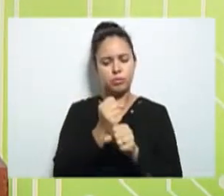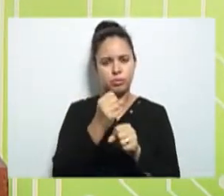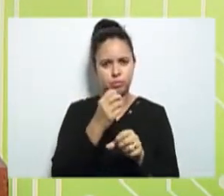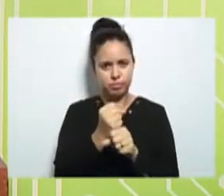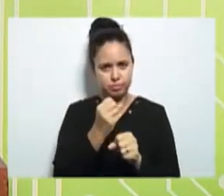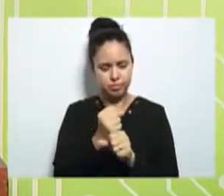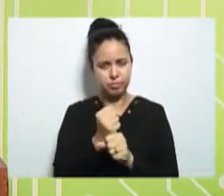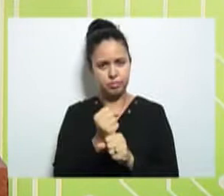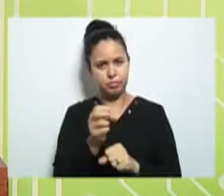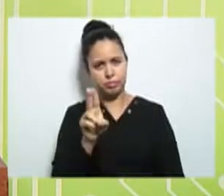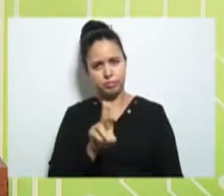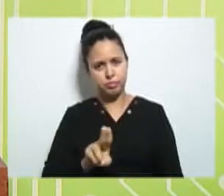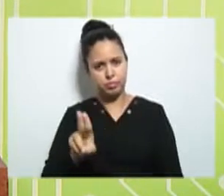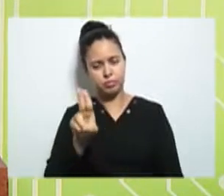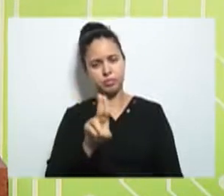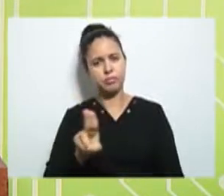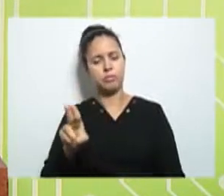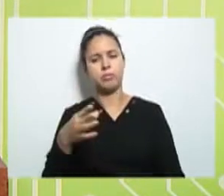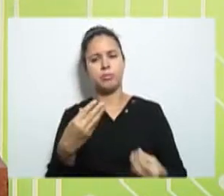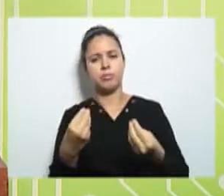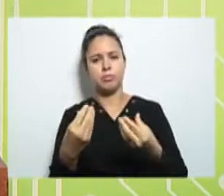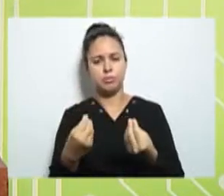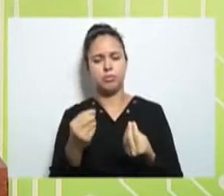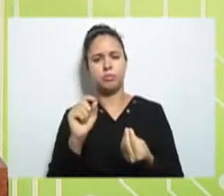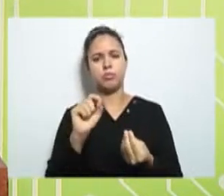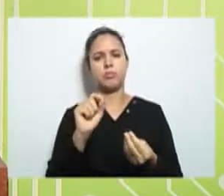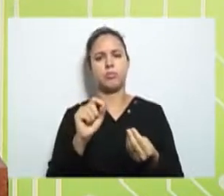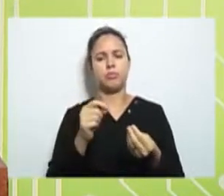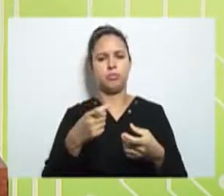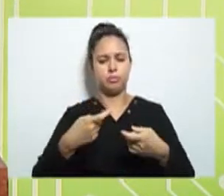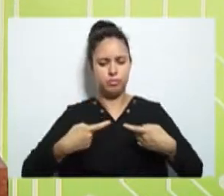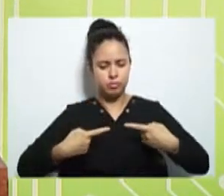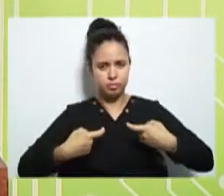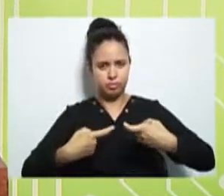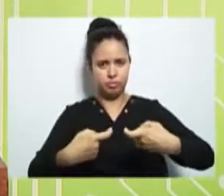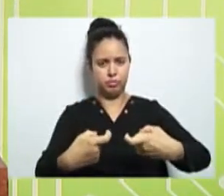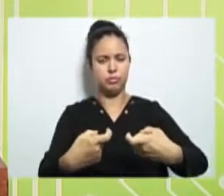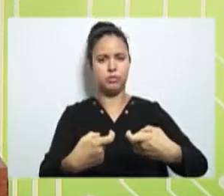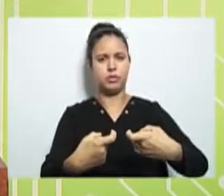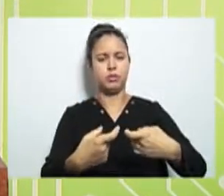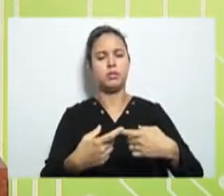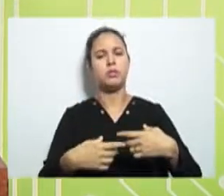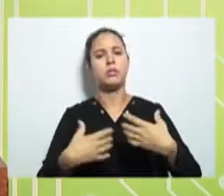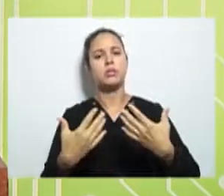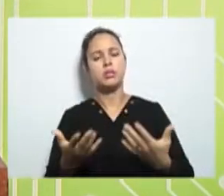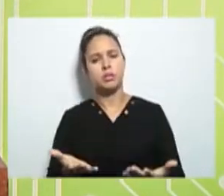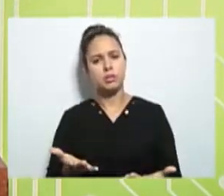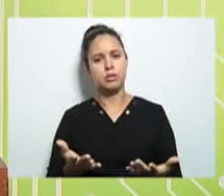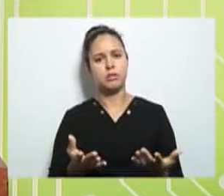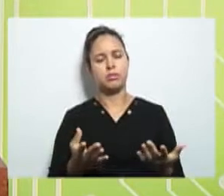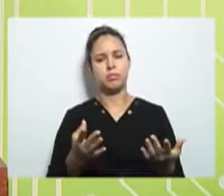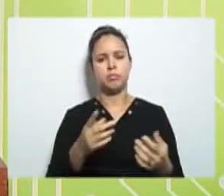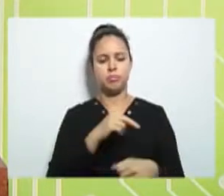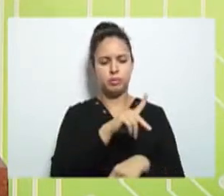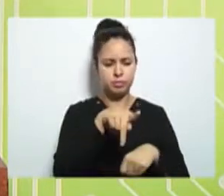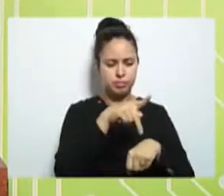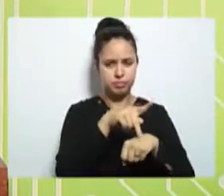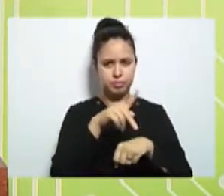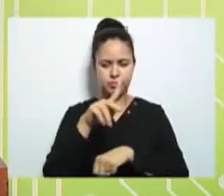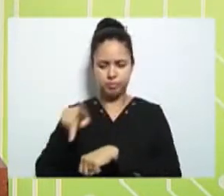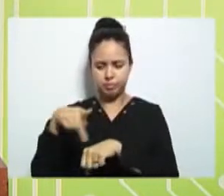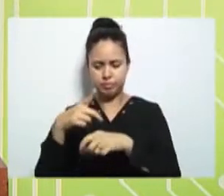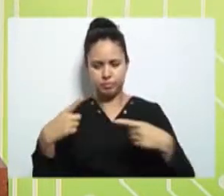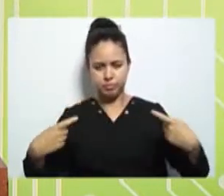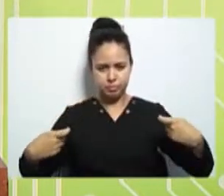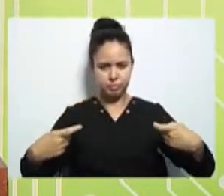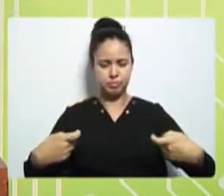A guerra conseguiu possibilitar, infelizmente, muitos avanços tecnológicos, né? Eu digo infelizmente por quê?